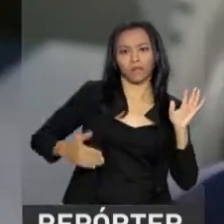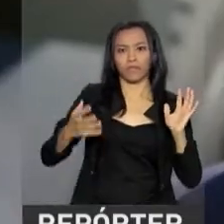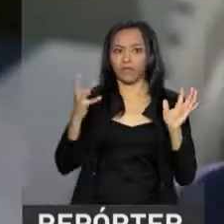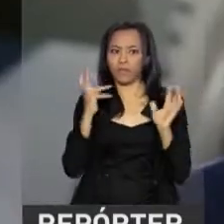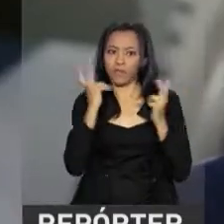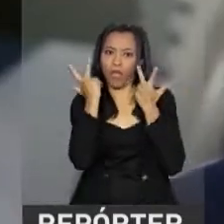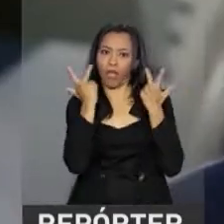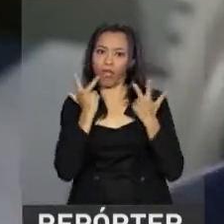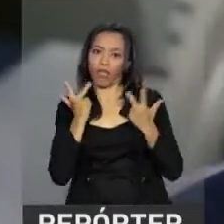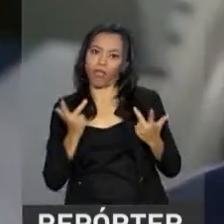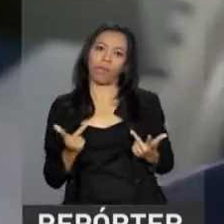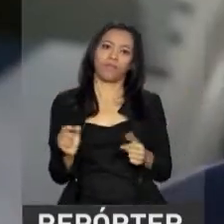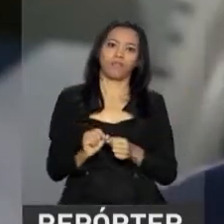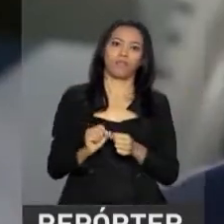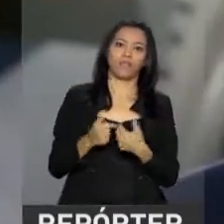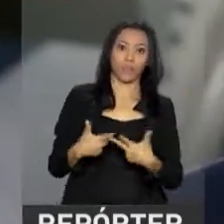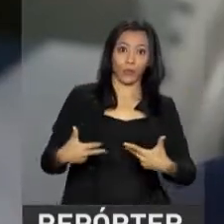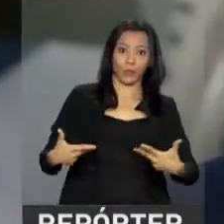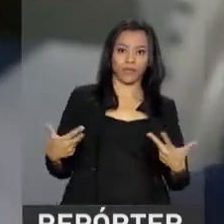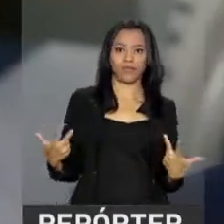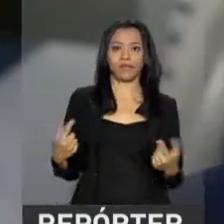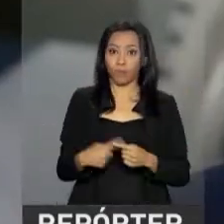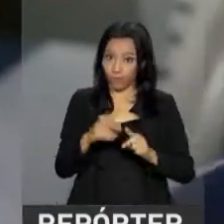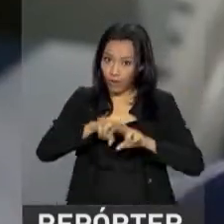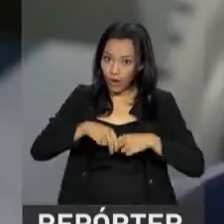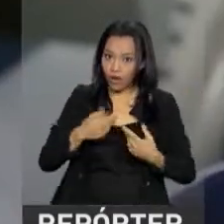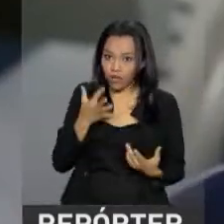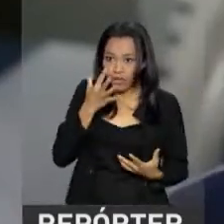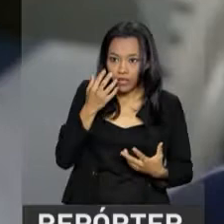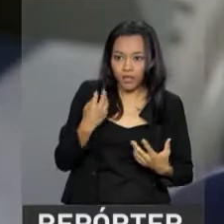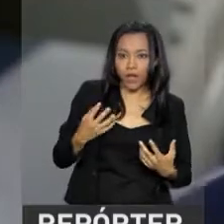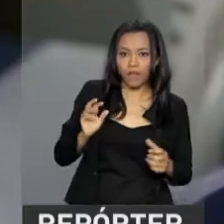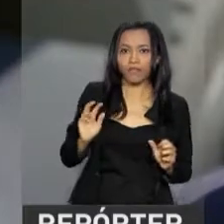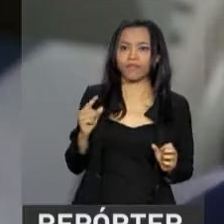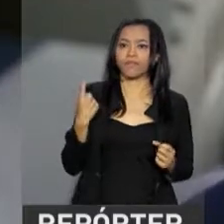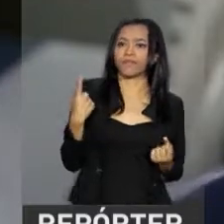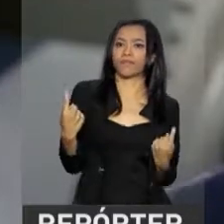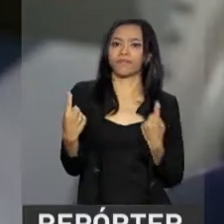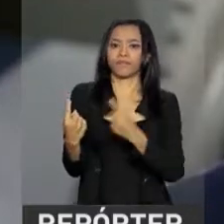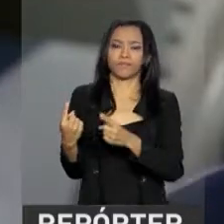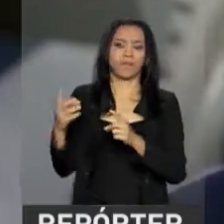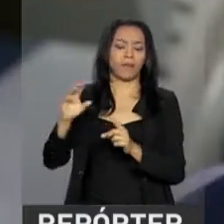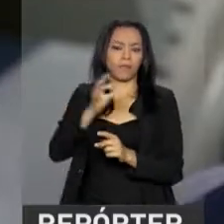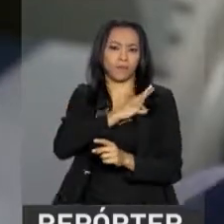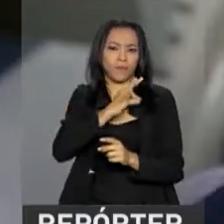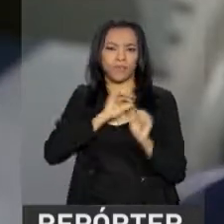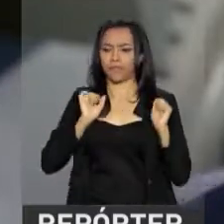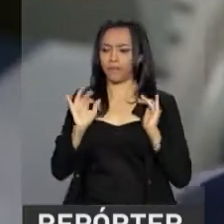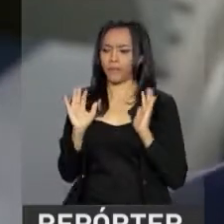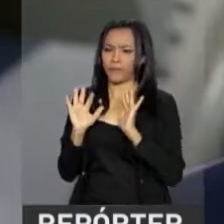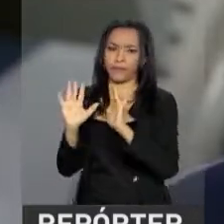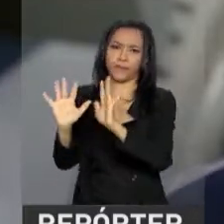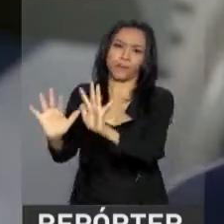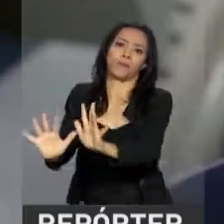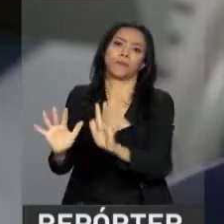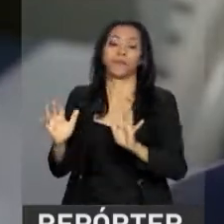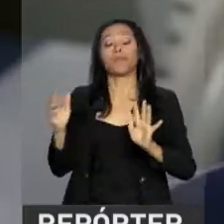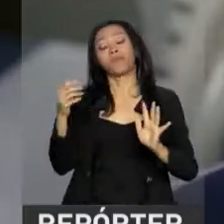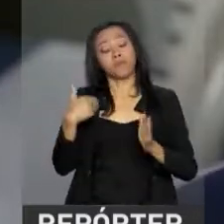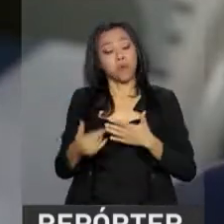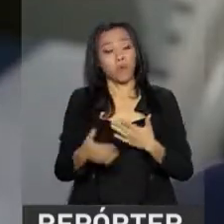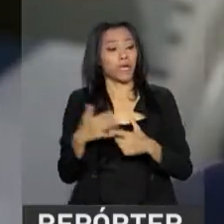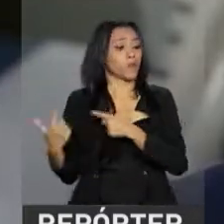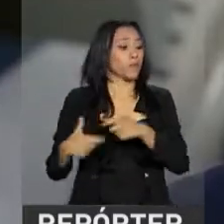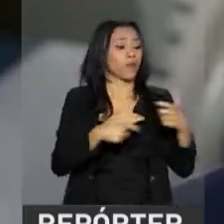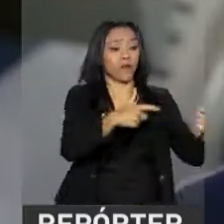sido realizado e, principalmente, tem sido mostrado que as forças federais e as forças de segurança podem chegar a qualquer ponto da nossa cidade,